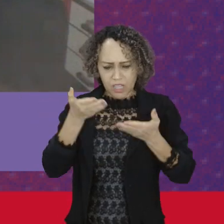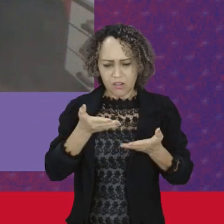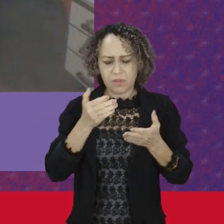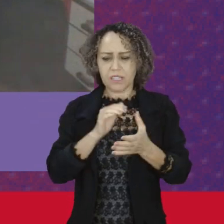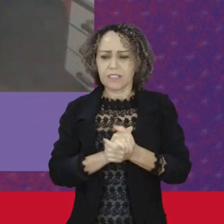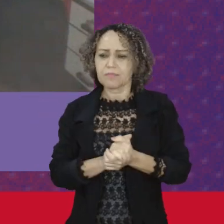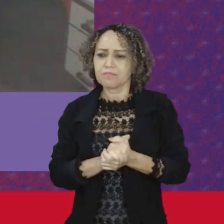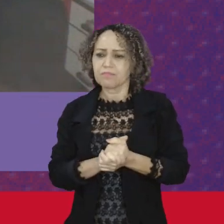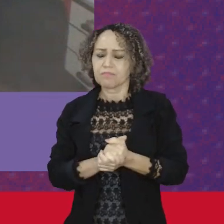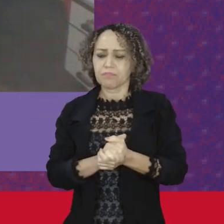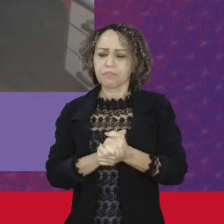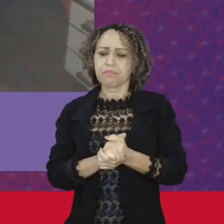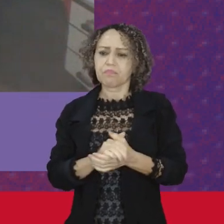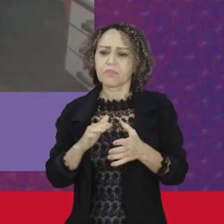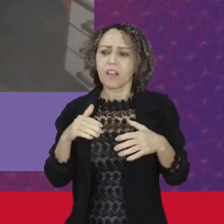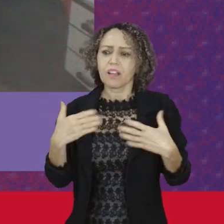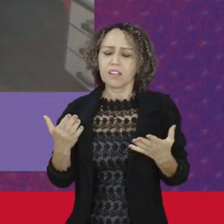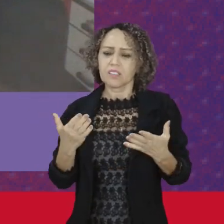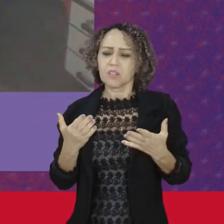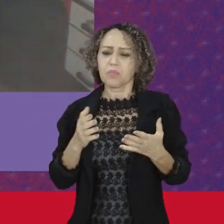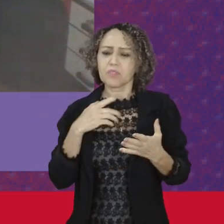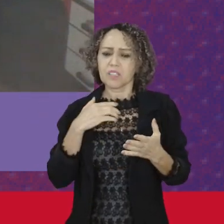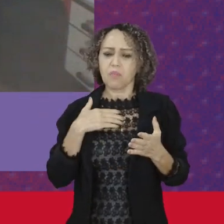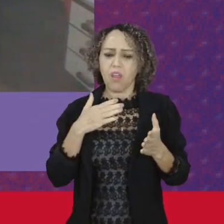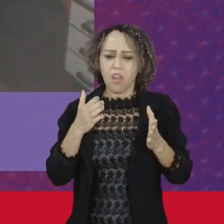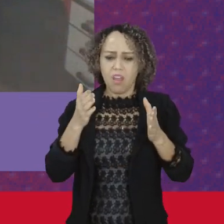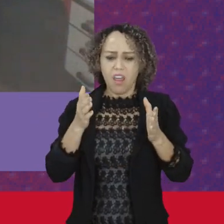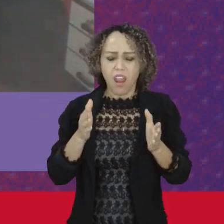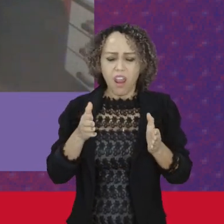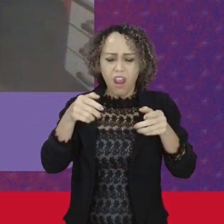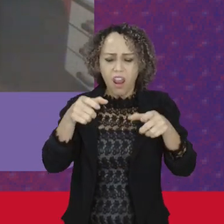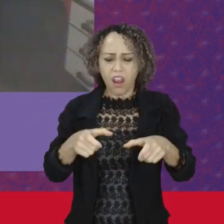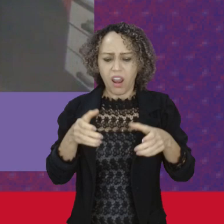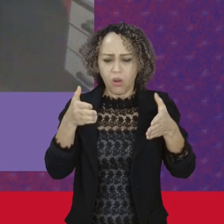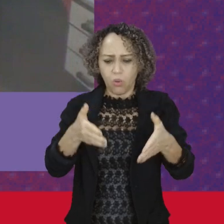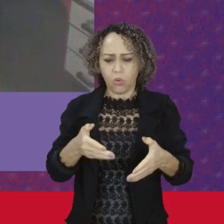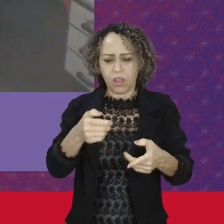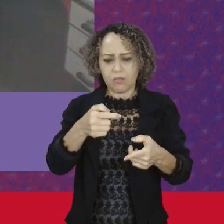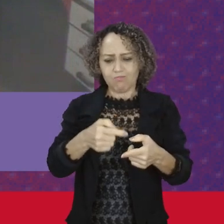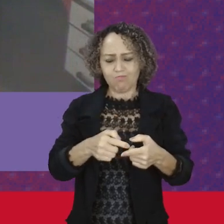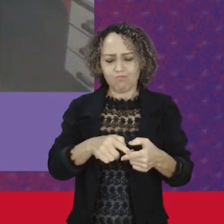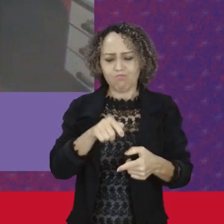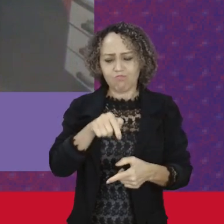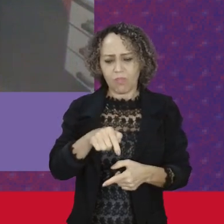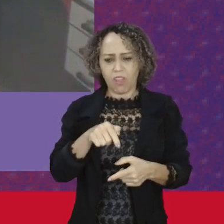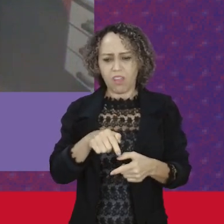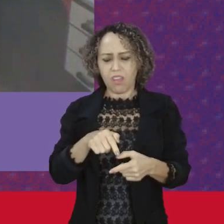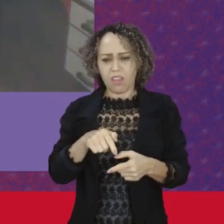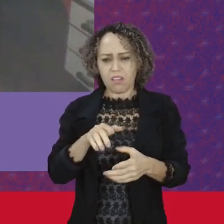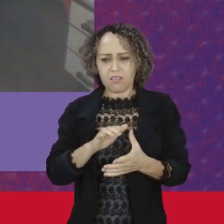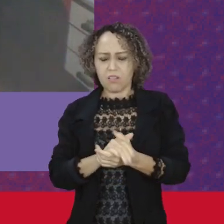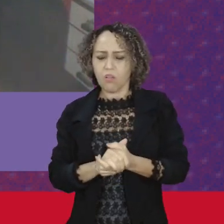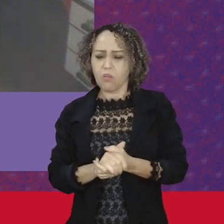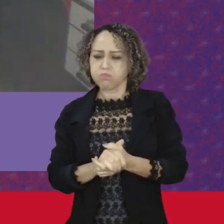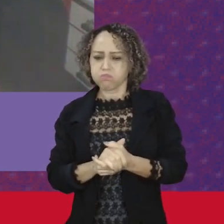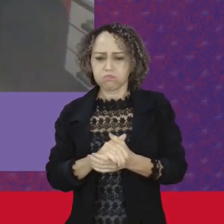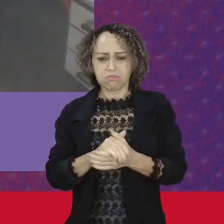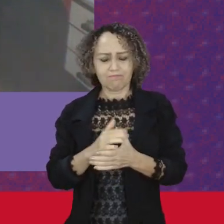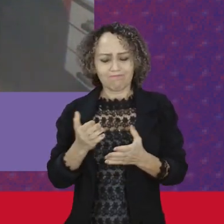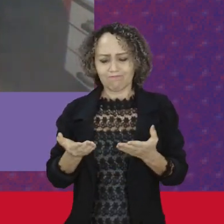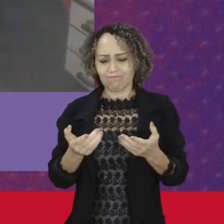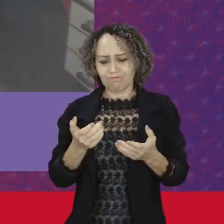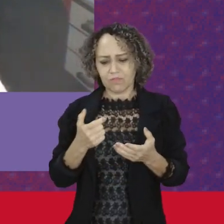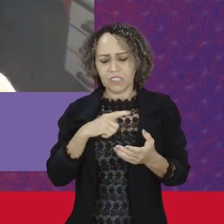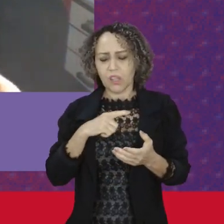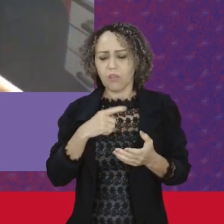para o público, né? É fora do cemitério e ali tem essa, digamos, essa lembrança